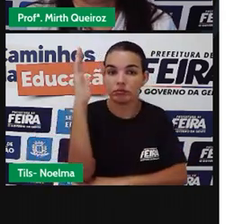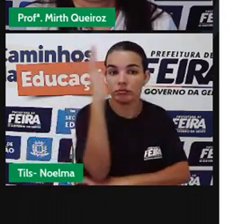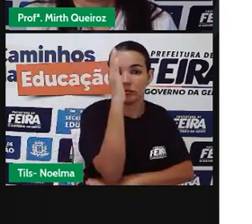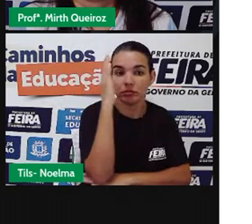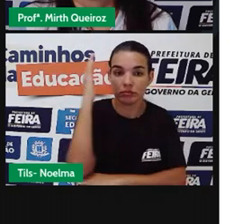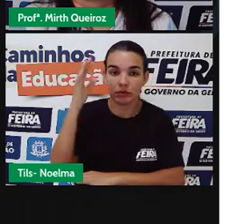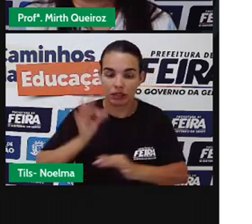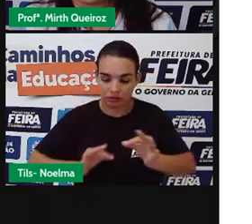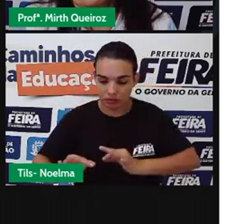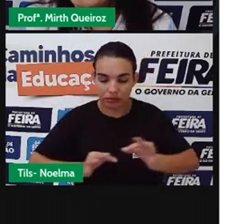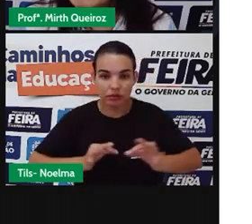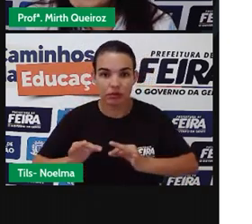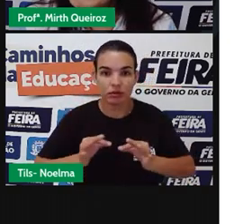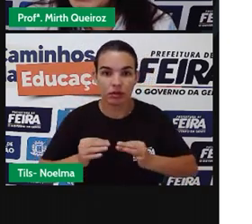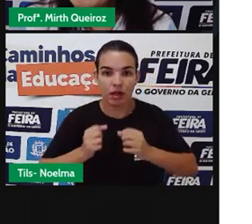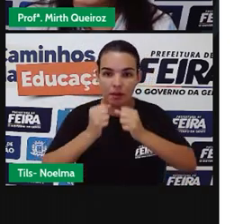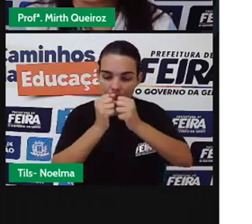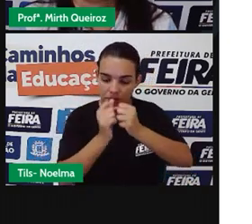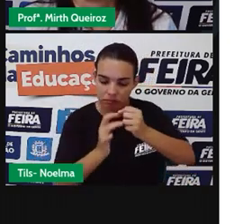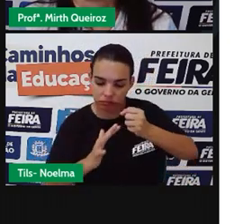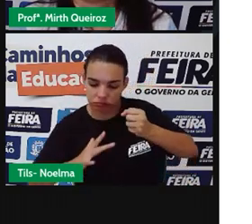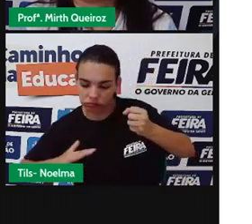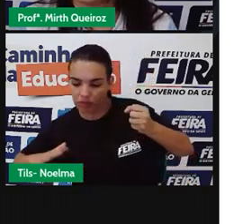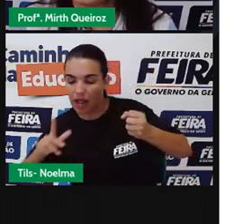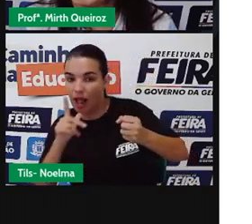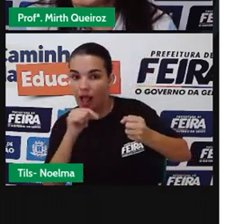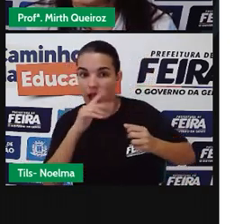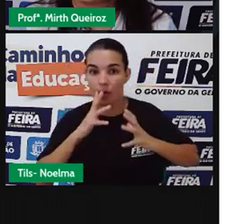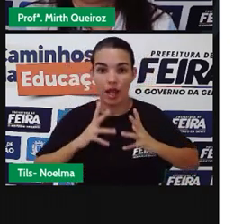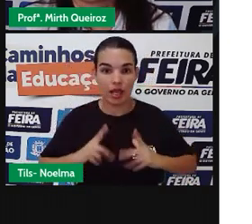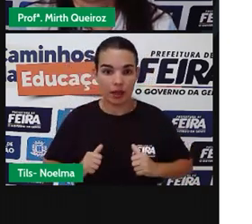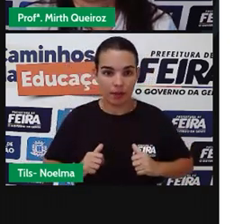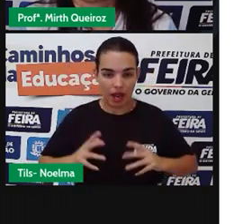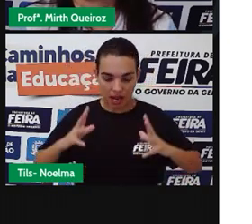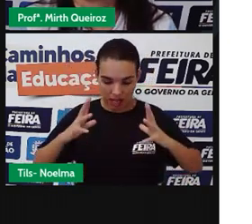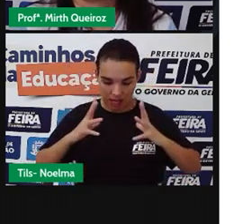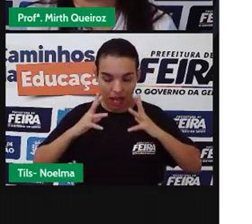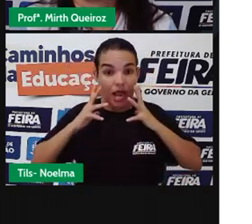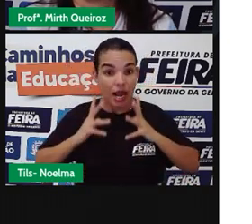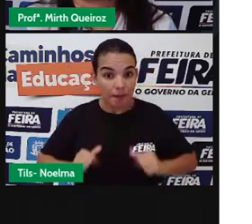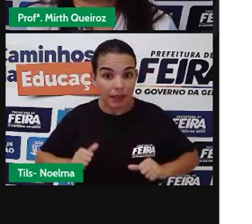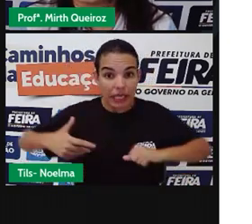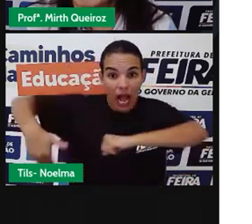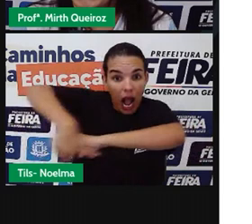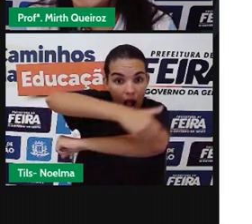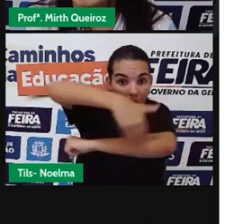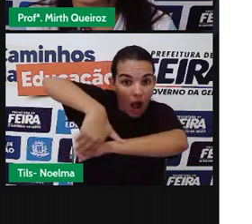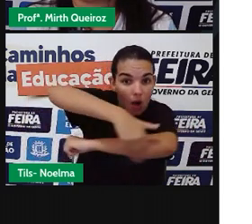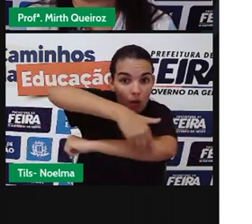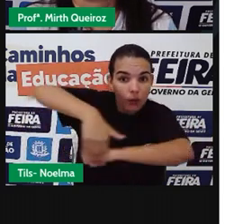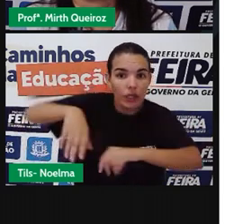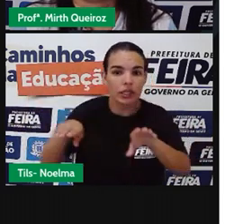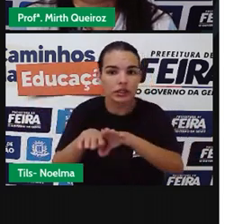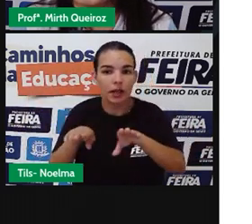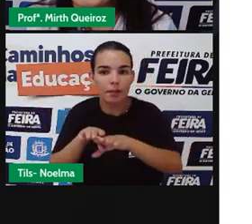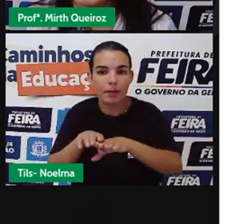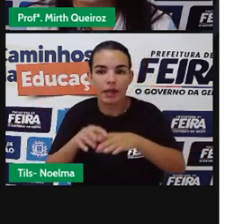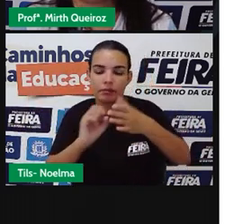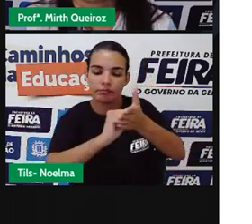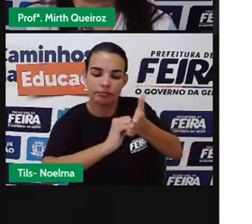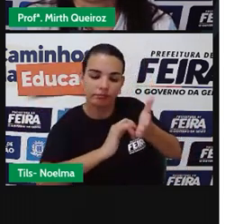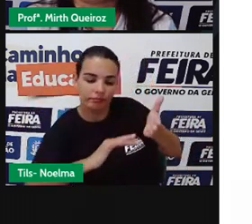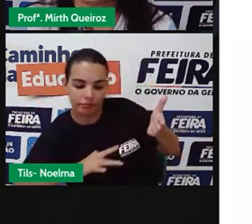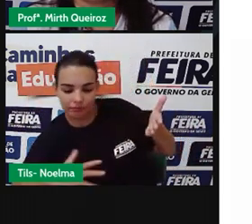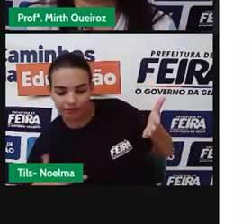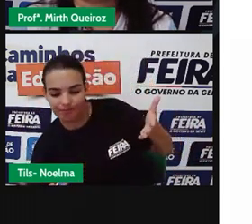potável esgotamento sanitário limpeza urbana e manejo de resíduos sólidos drenagem